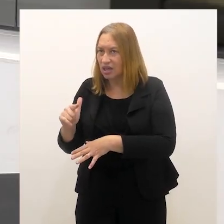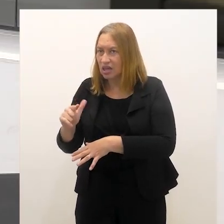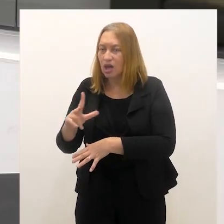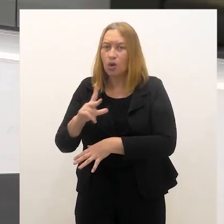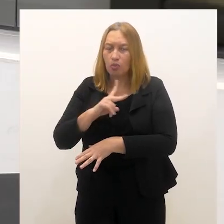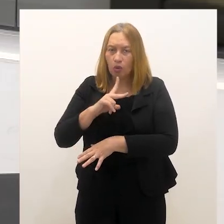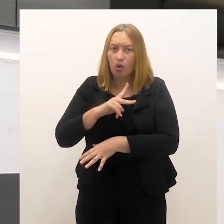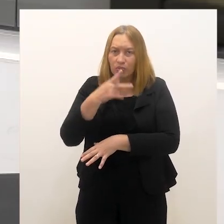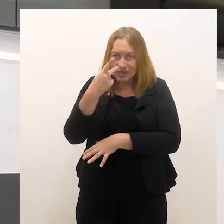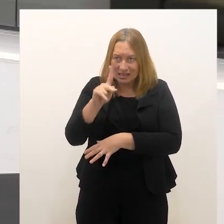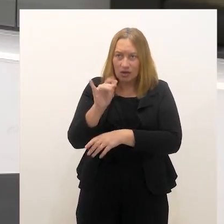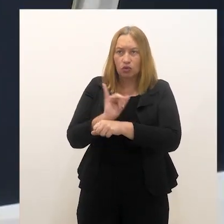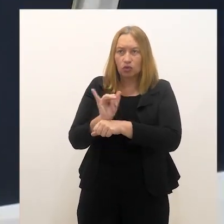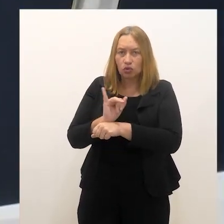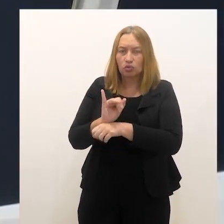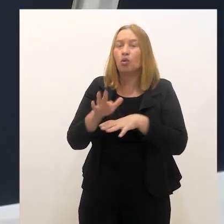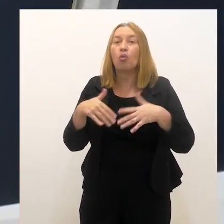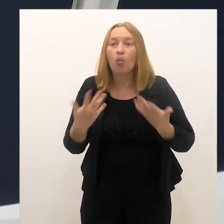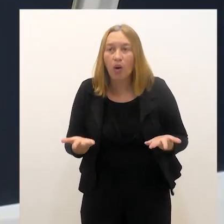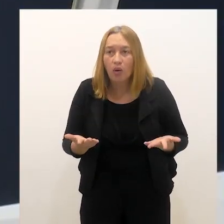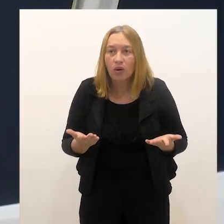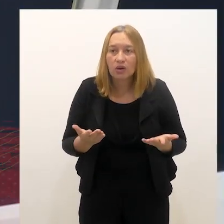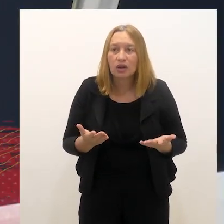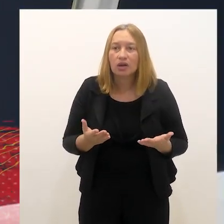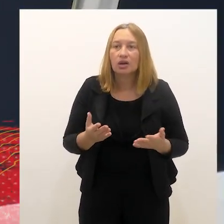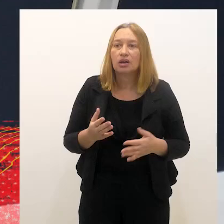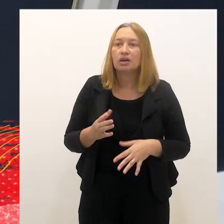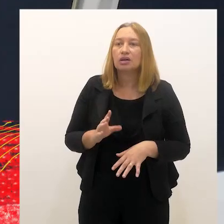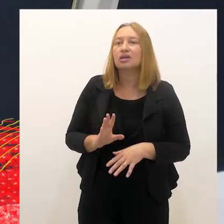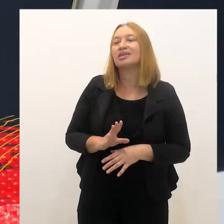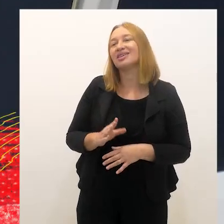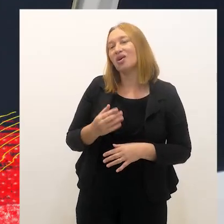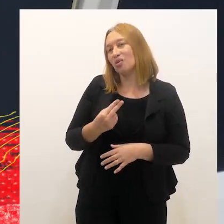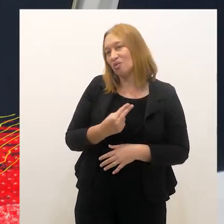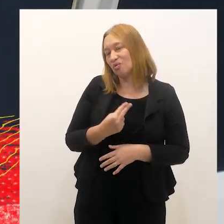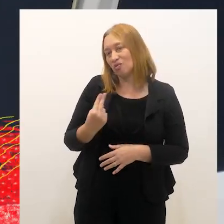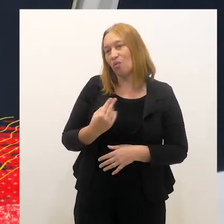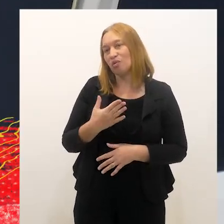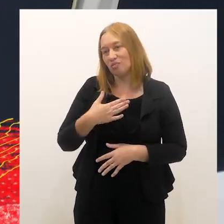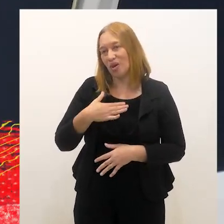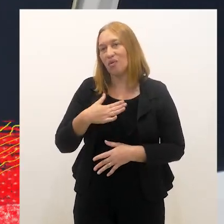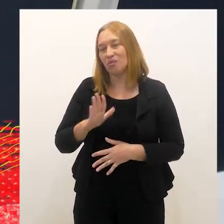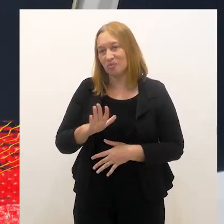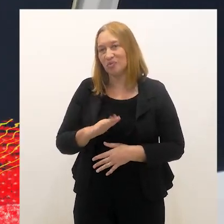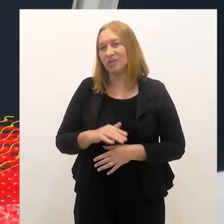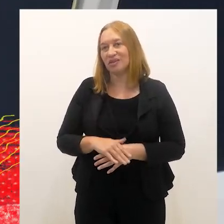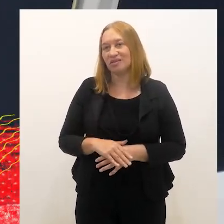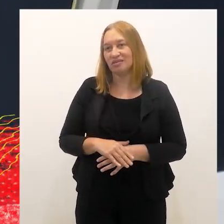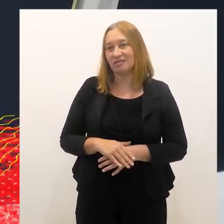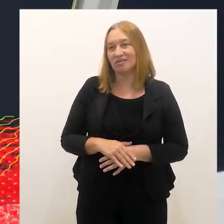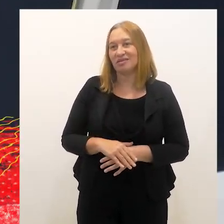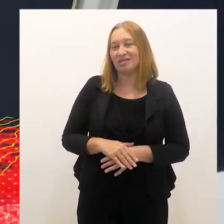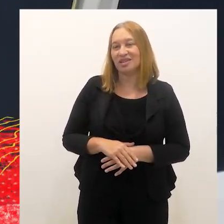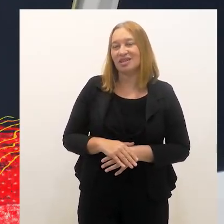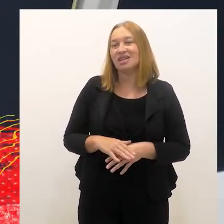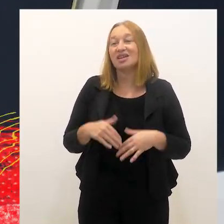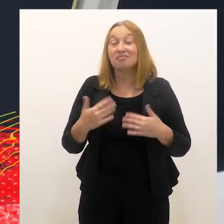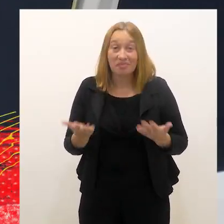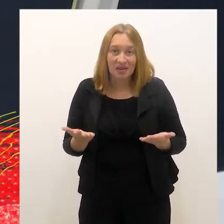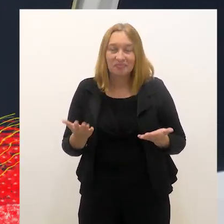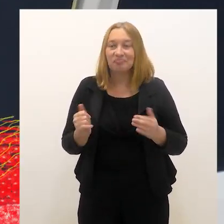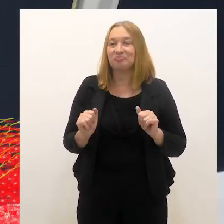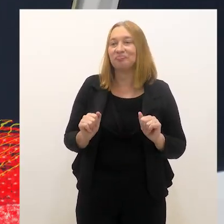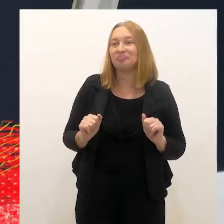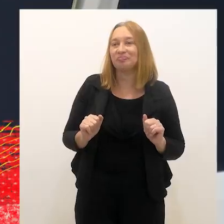tem o seu próprio canal, né? Isso. Qual é o canal? Canal Ramon Rodrigues. É isso. Um nome bem criativo.